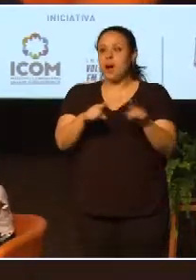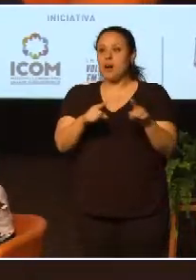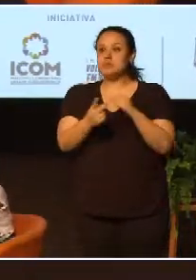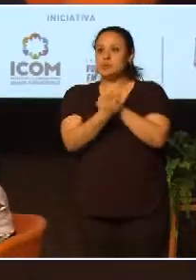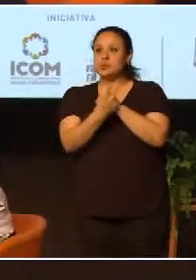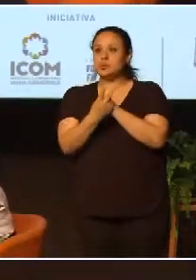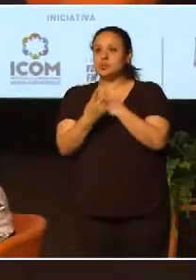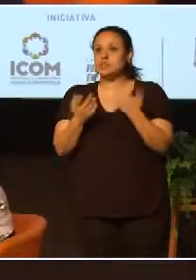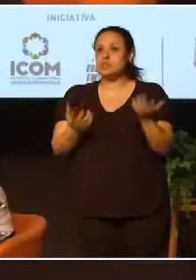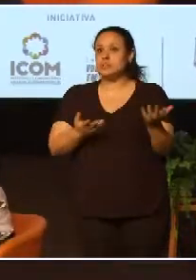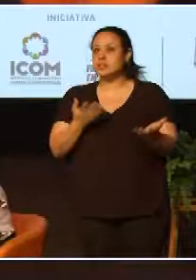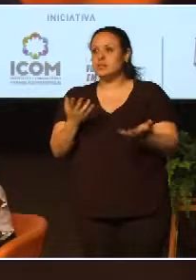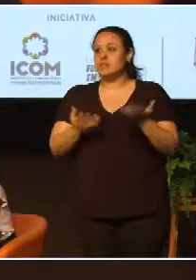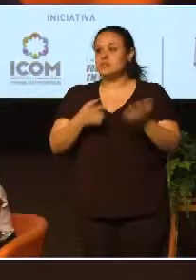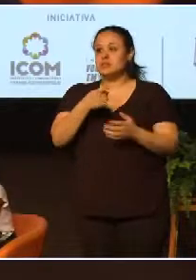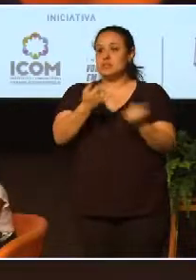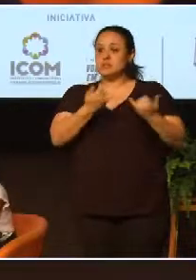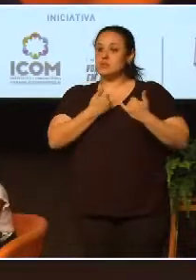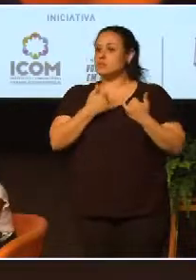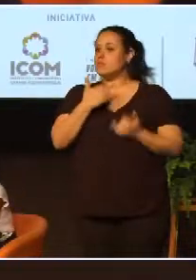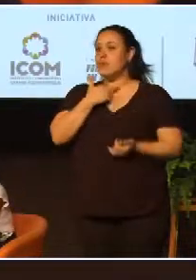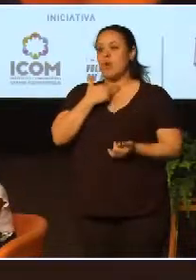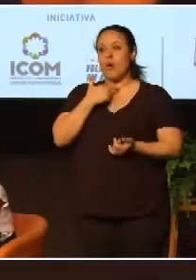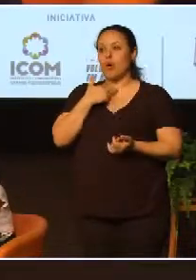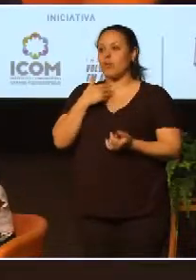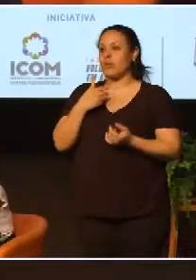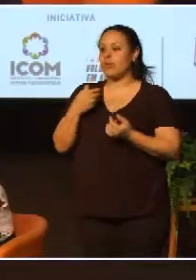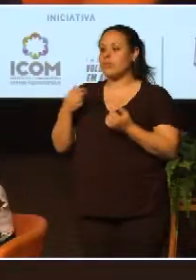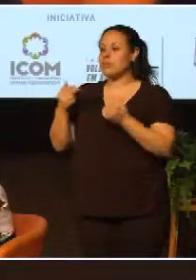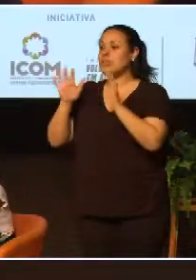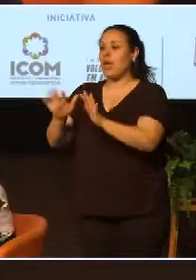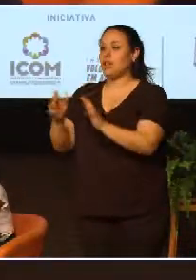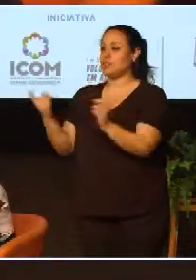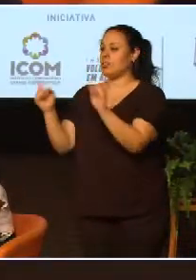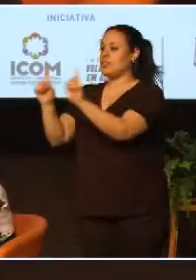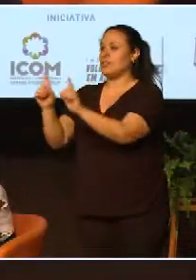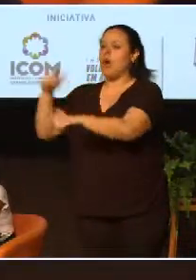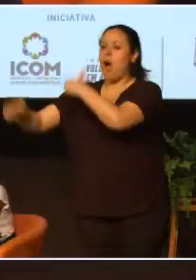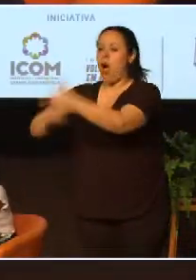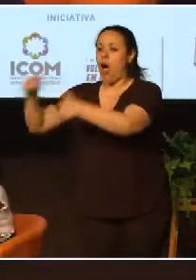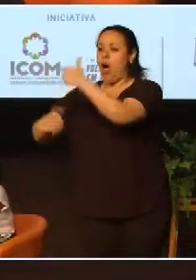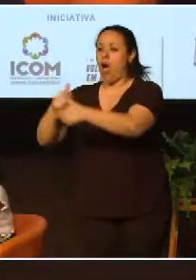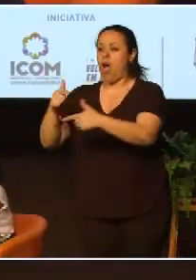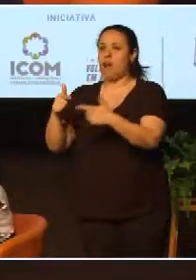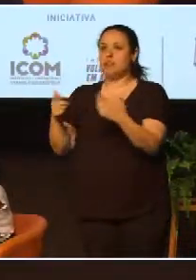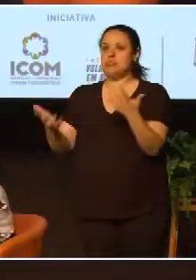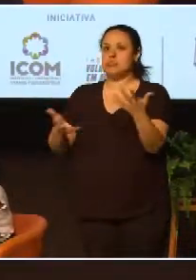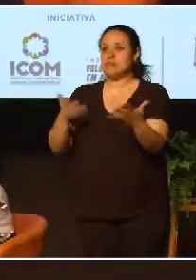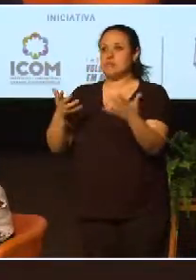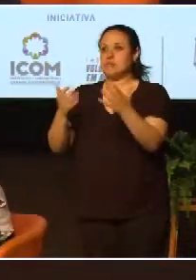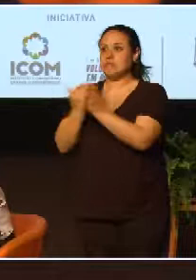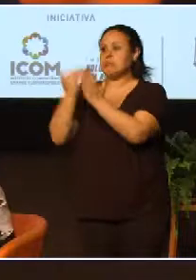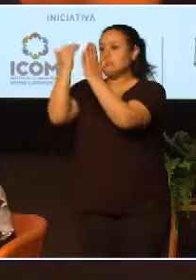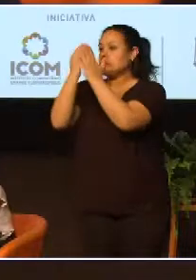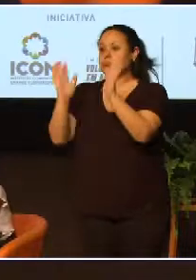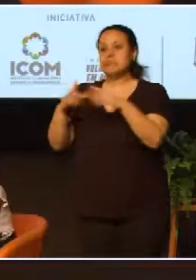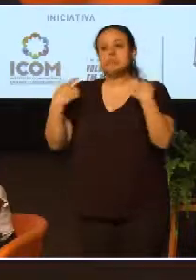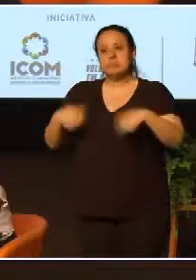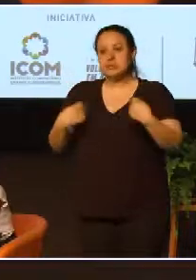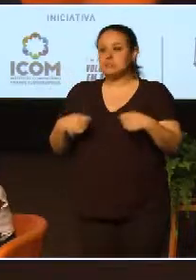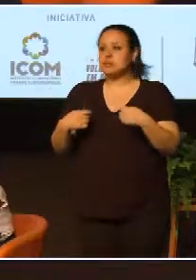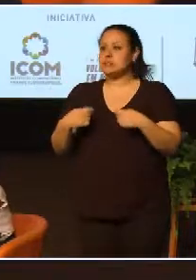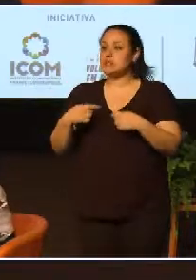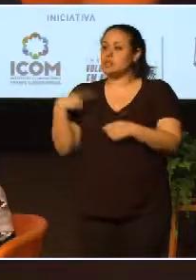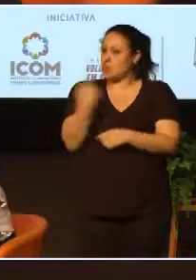ela a complementar a renda dela. Então, toda vez que a gente passava necessidade em casa, minha avó se virava. E falava assim, vamos vender coxinha,